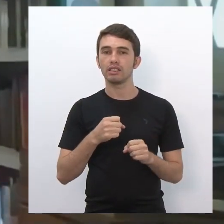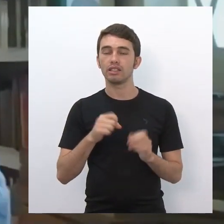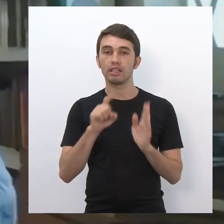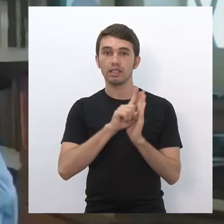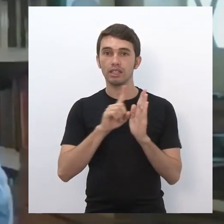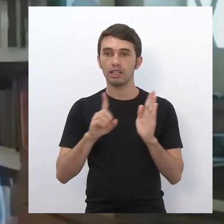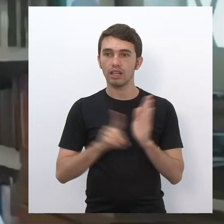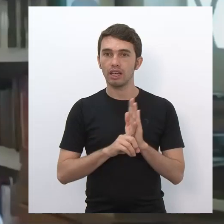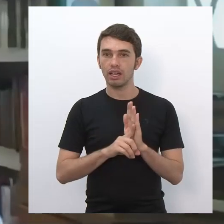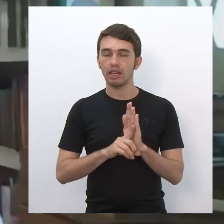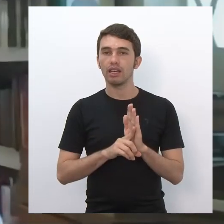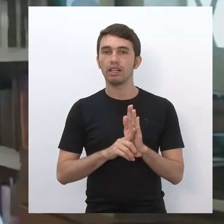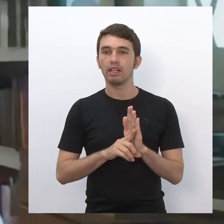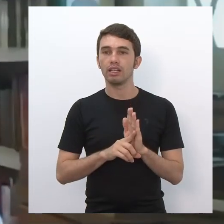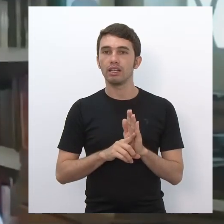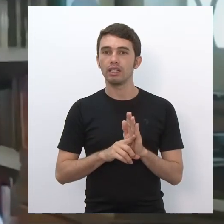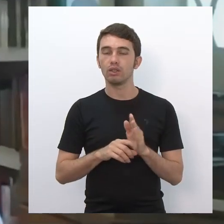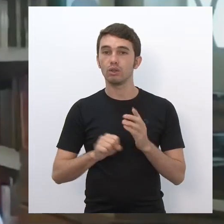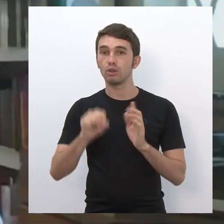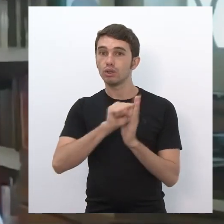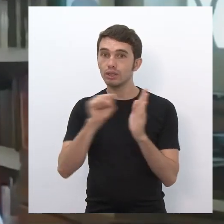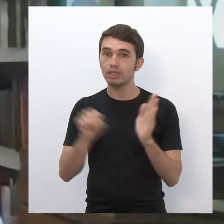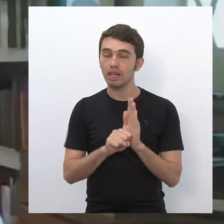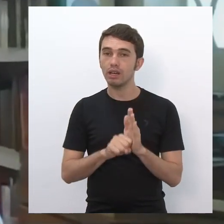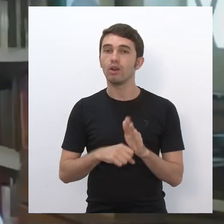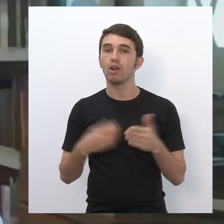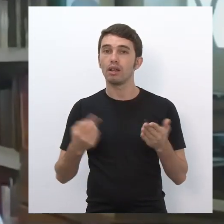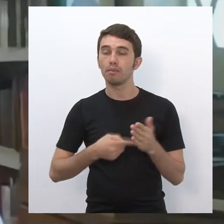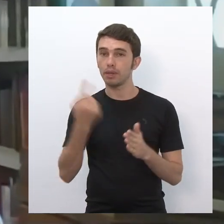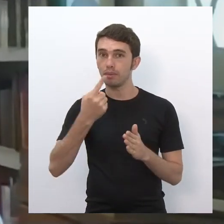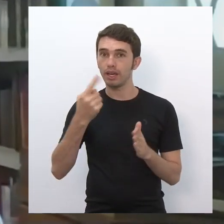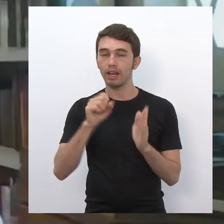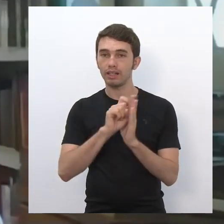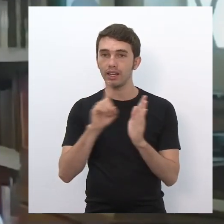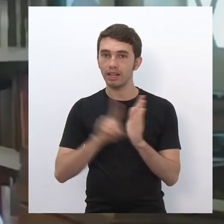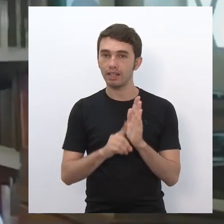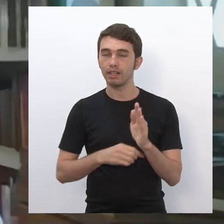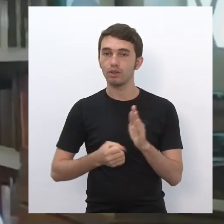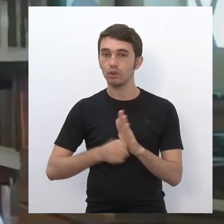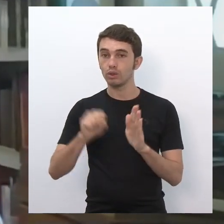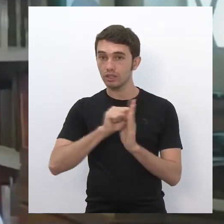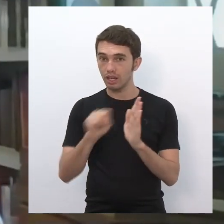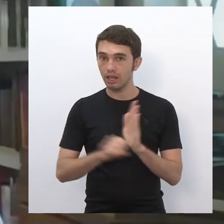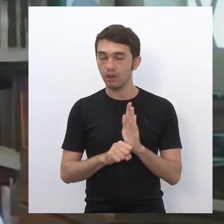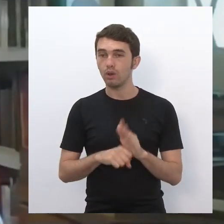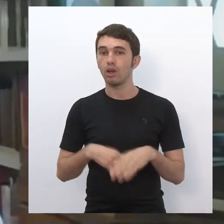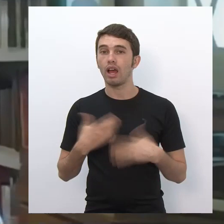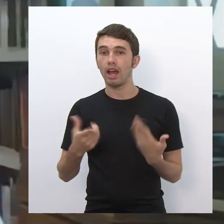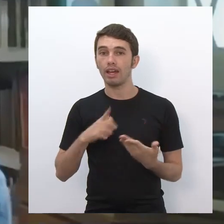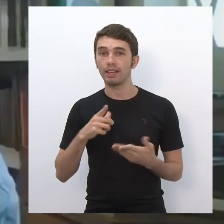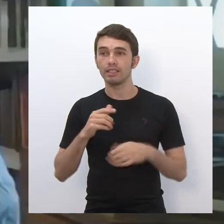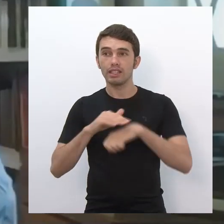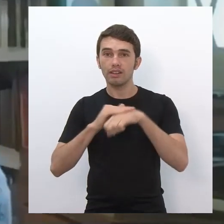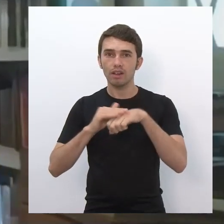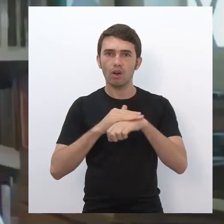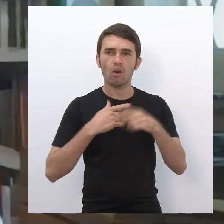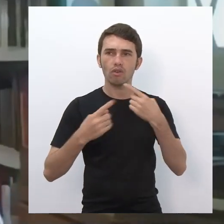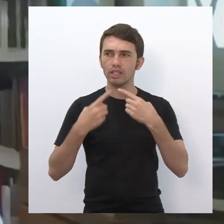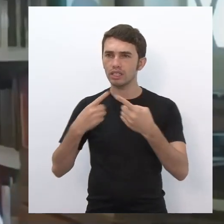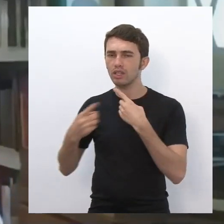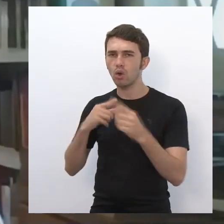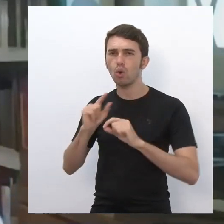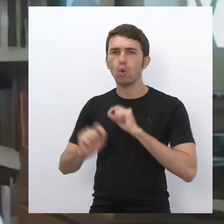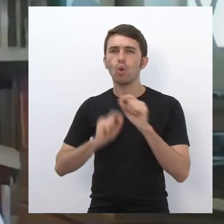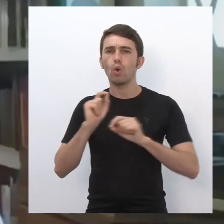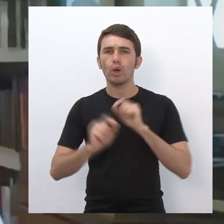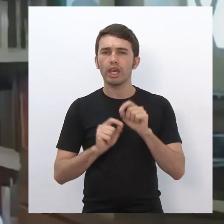discussão no âmbito do SISEB, que é o Sistema Estadual de Bibliotecas, sobre o que deve ser uma